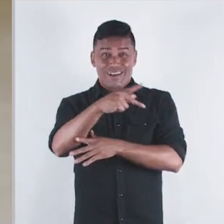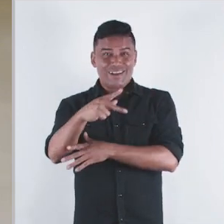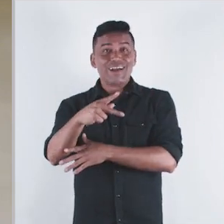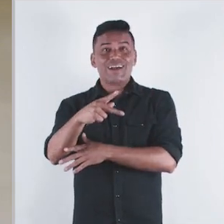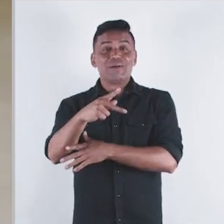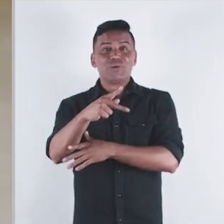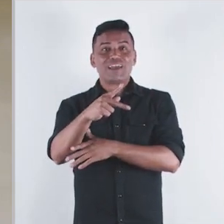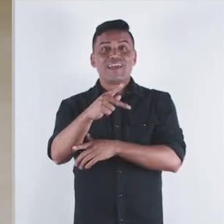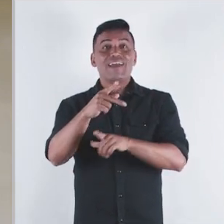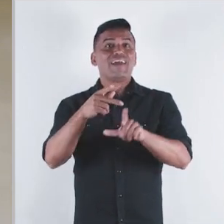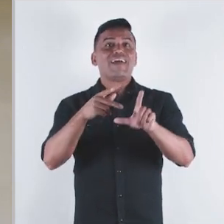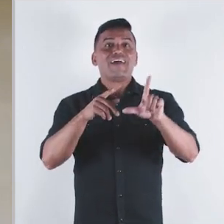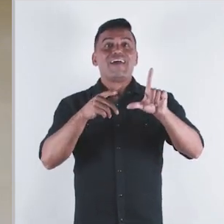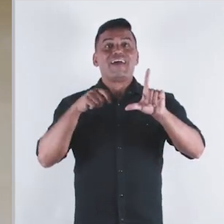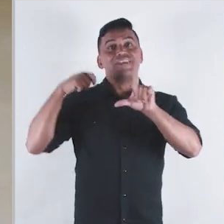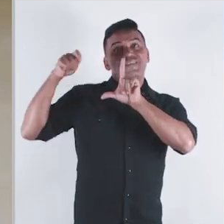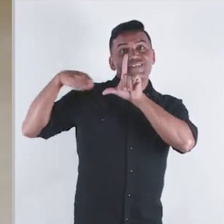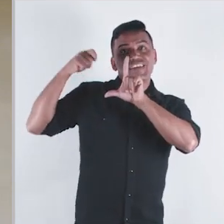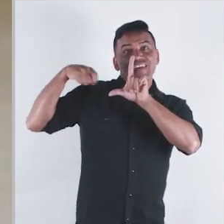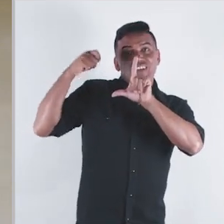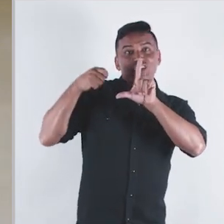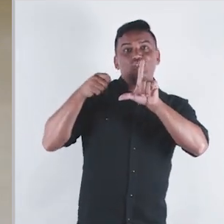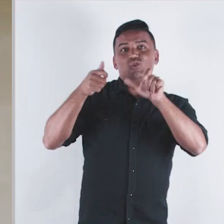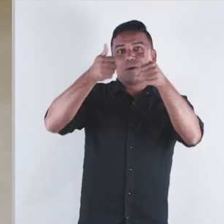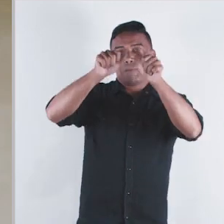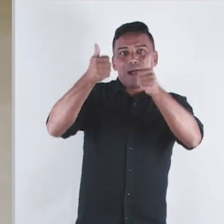edição de vídeo, imagem, e que